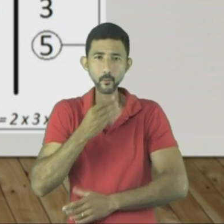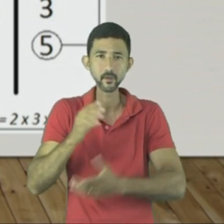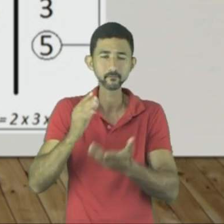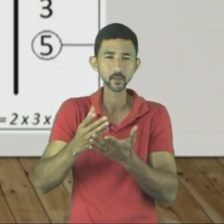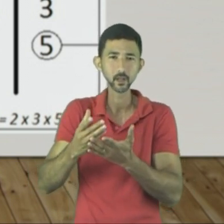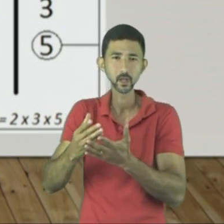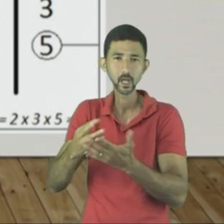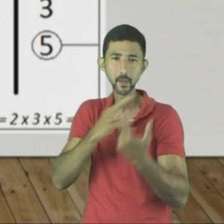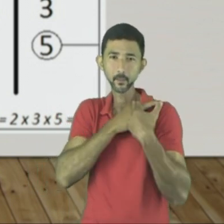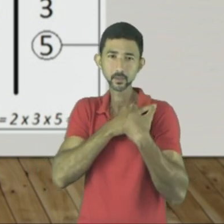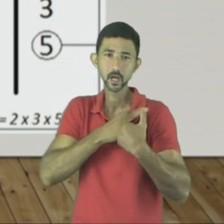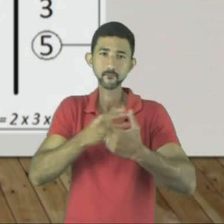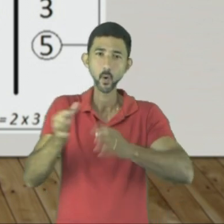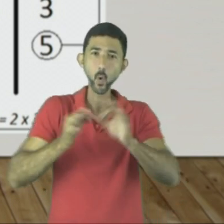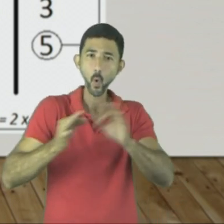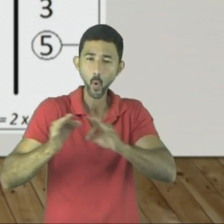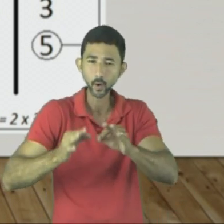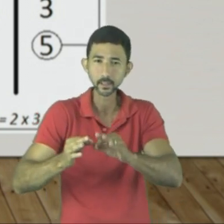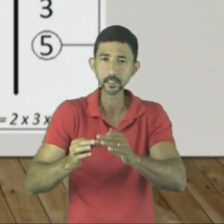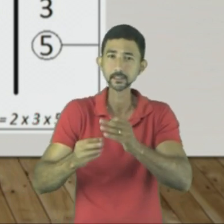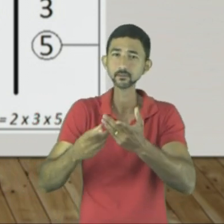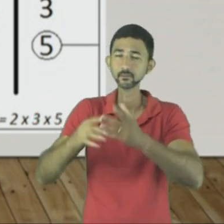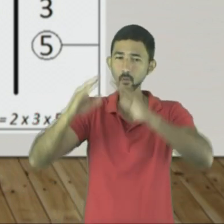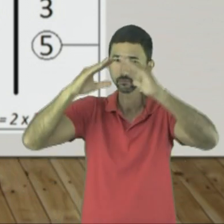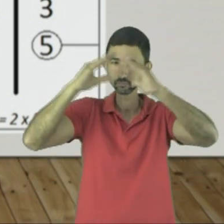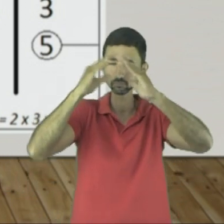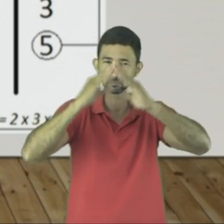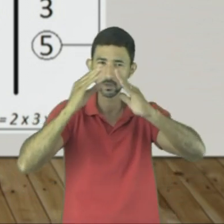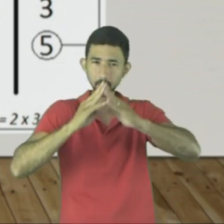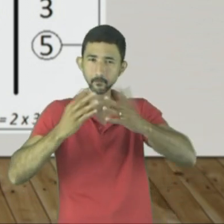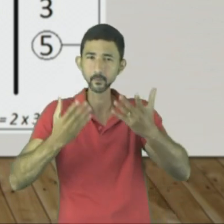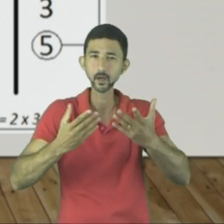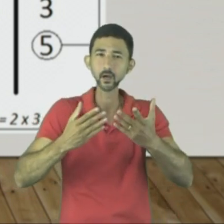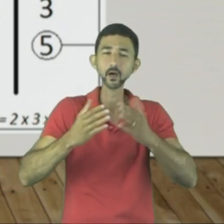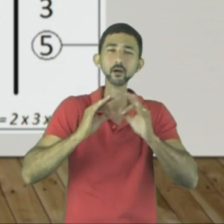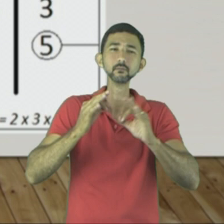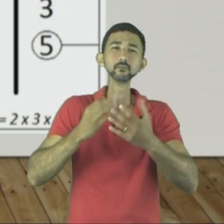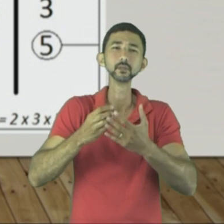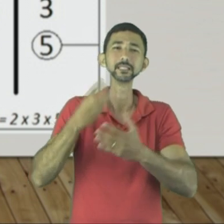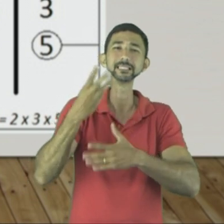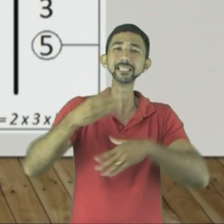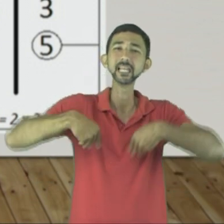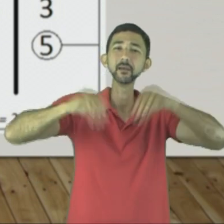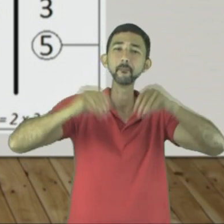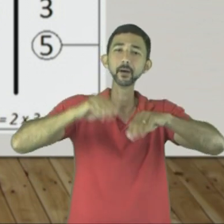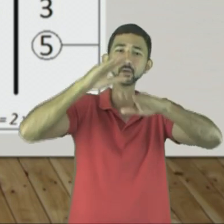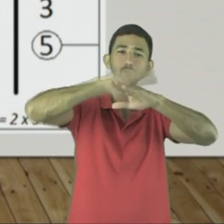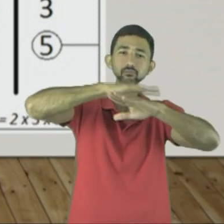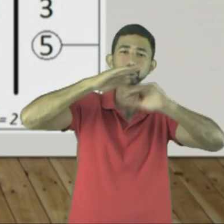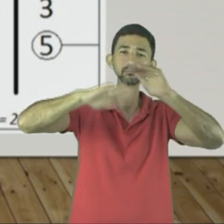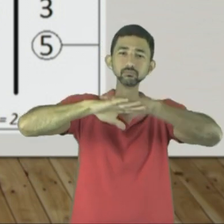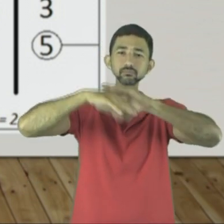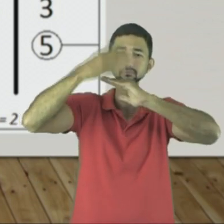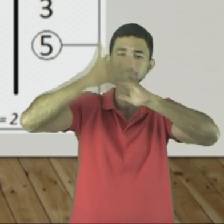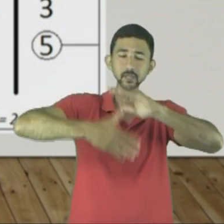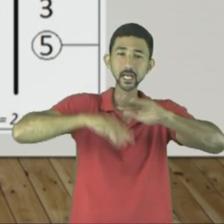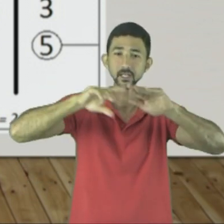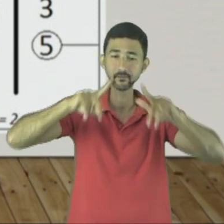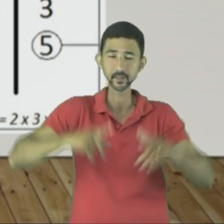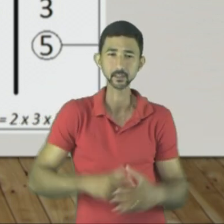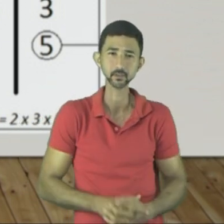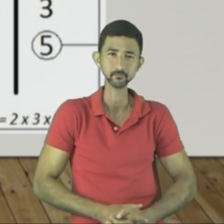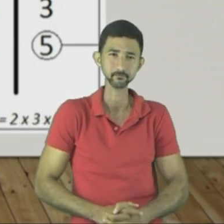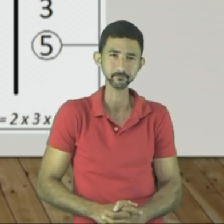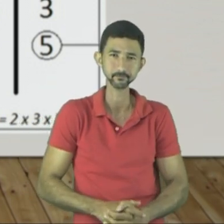montar uma banca com 3 tecidos de estampas diferentes. Aí, o rolo com estampa de bolinhas